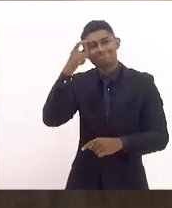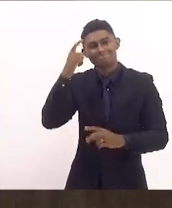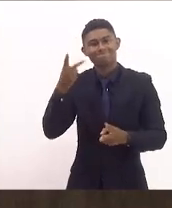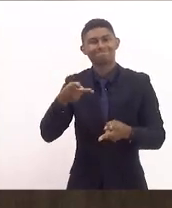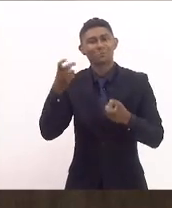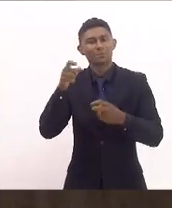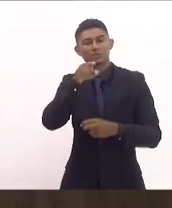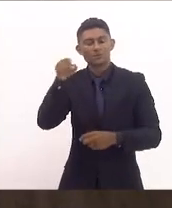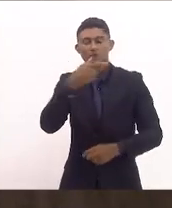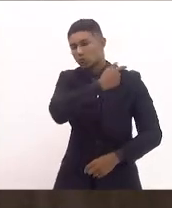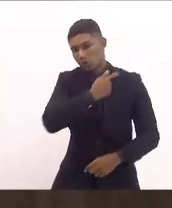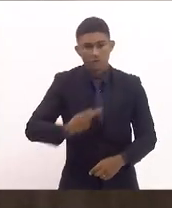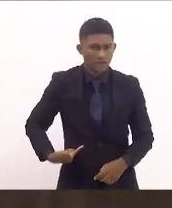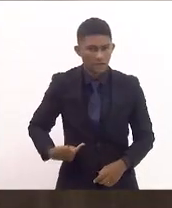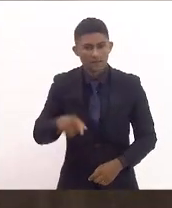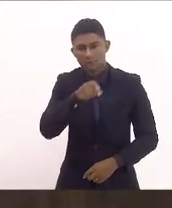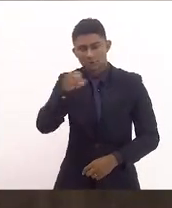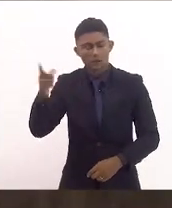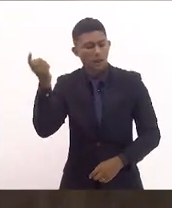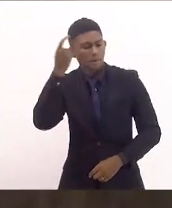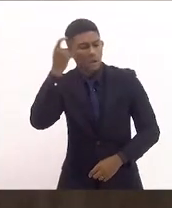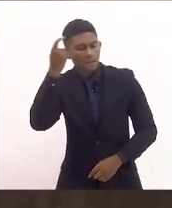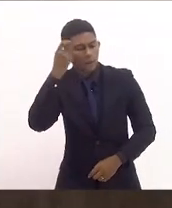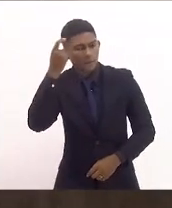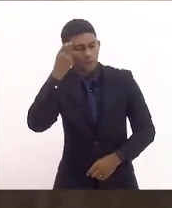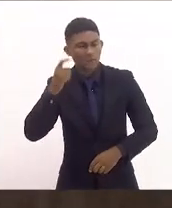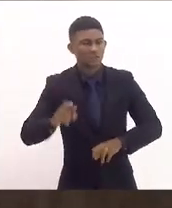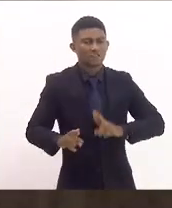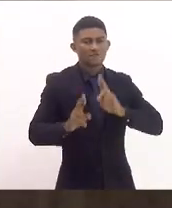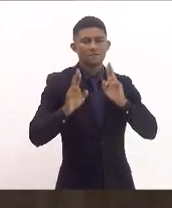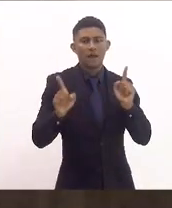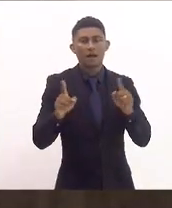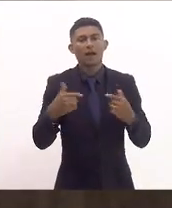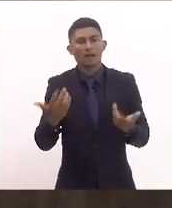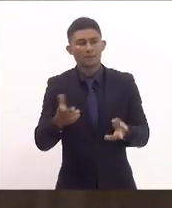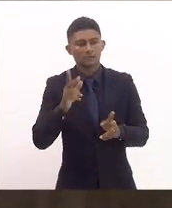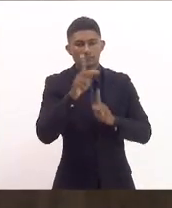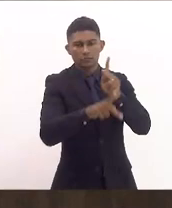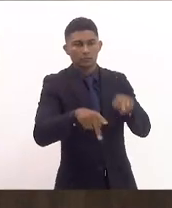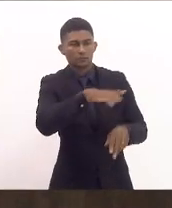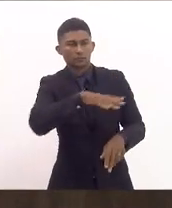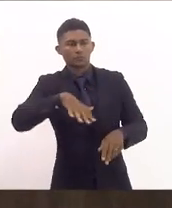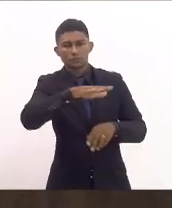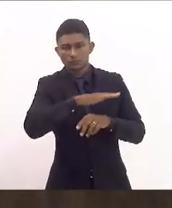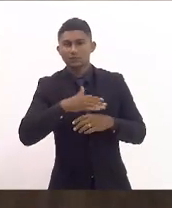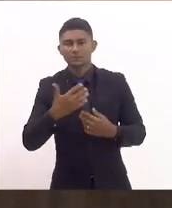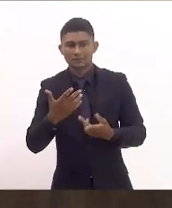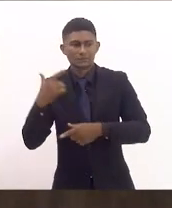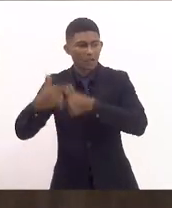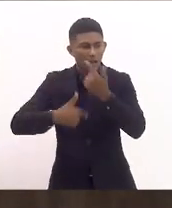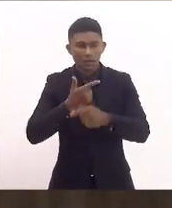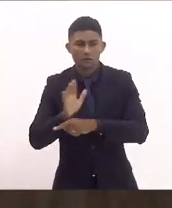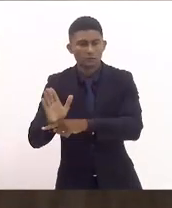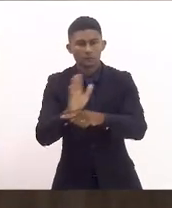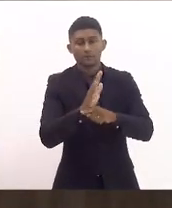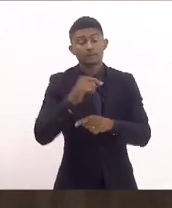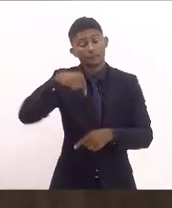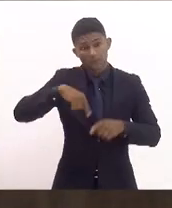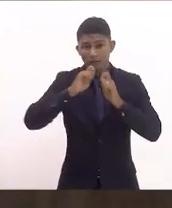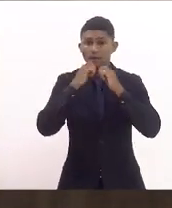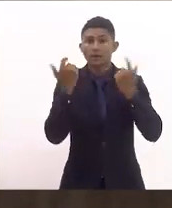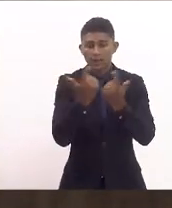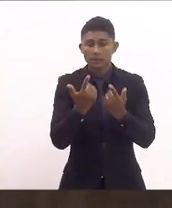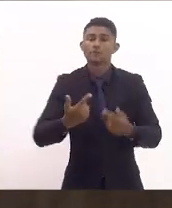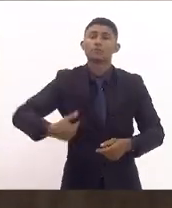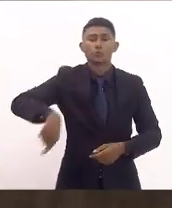governo Liberal atuando para os seus cidadãos e a gente precisa aqui na alerj